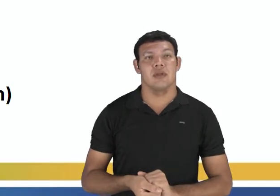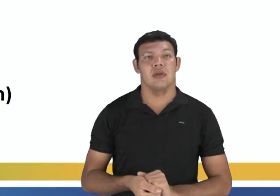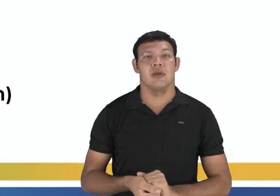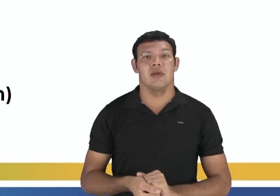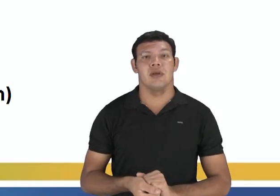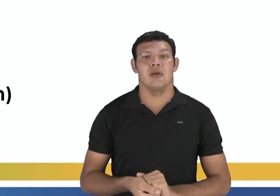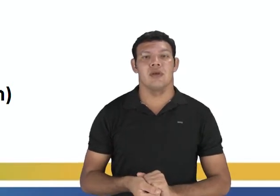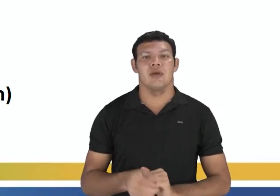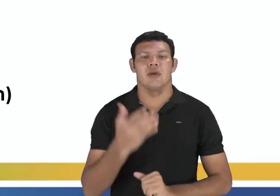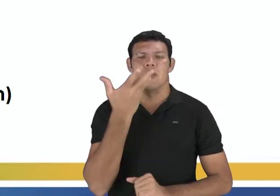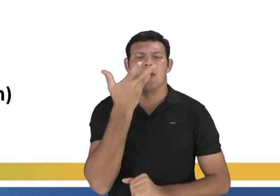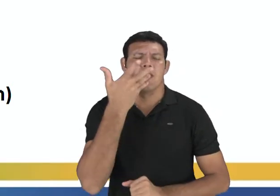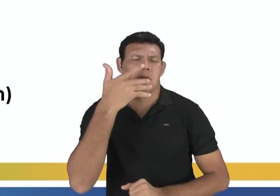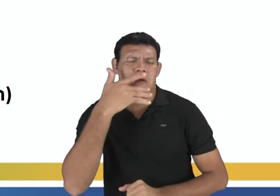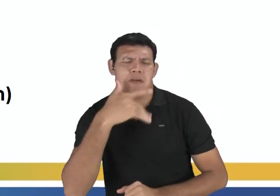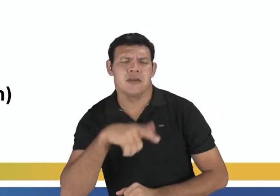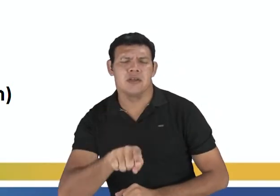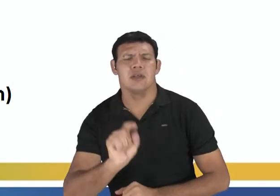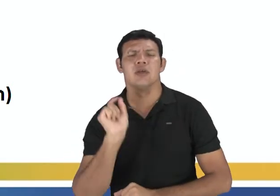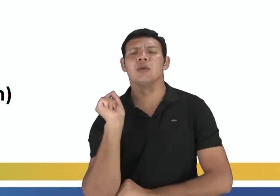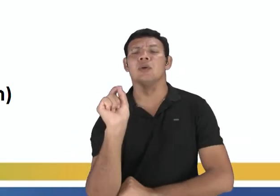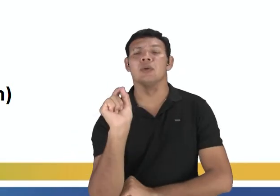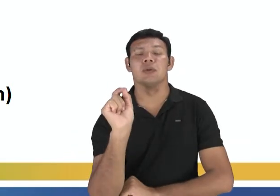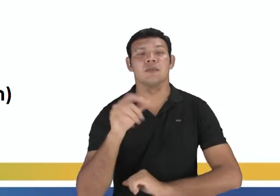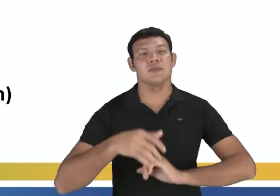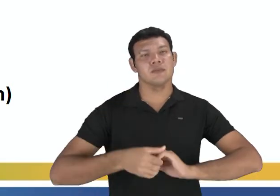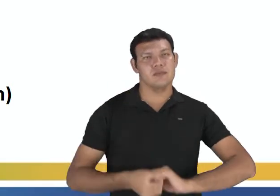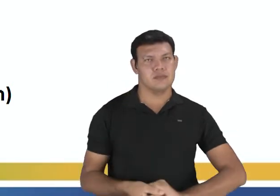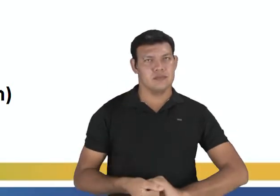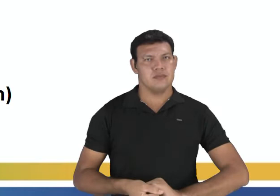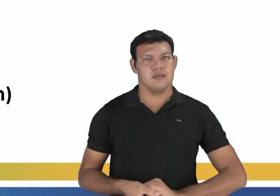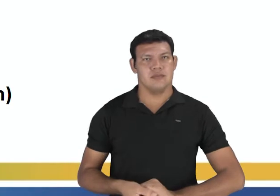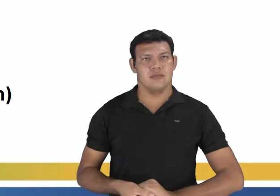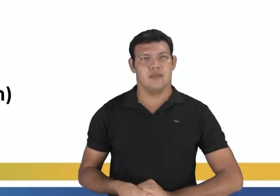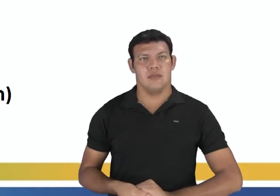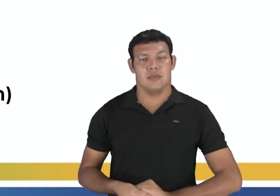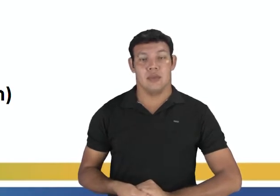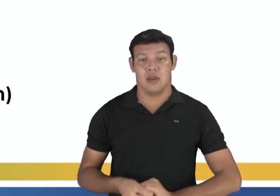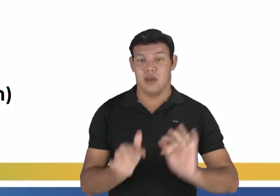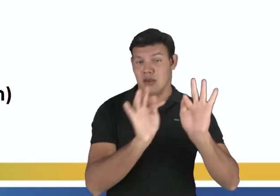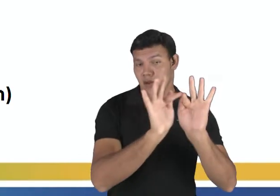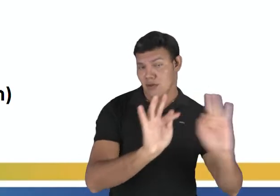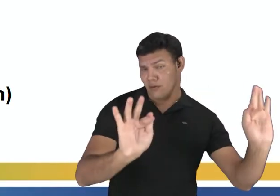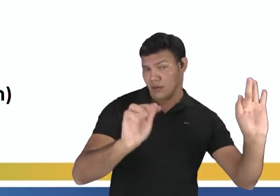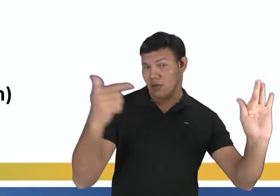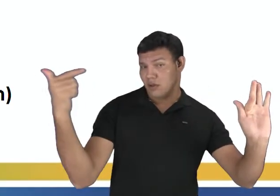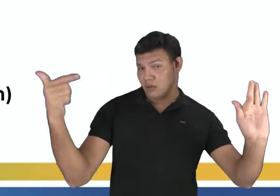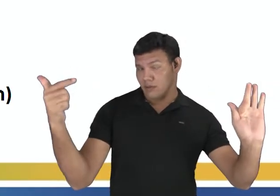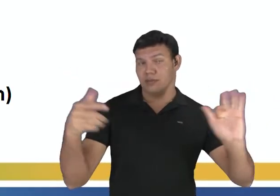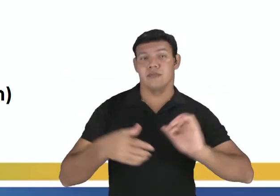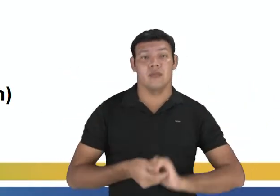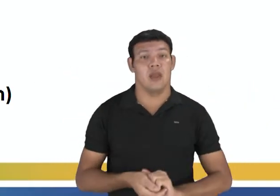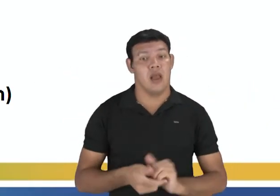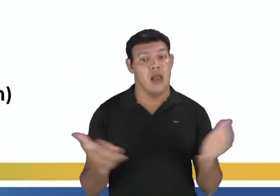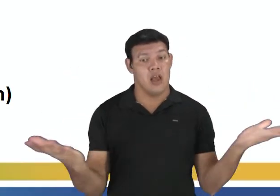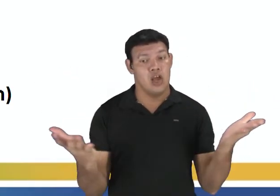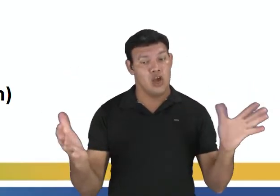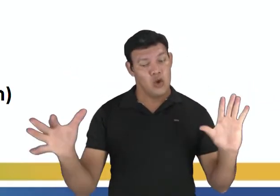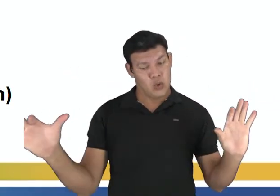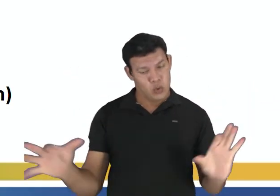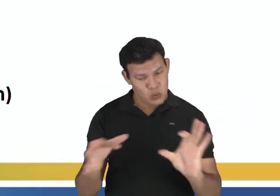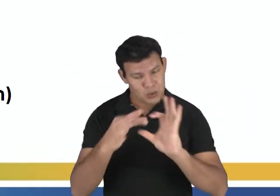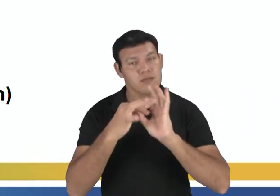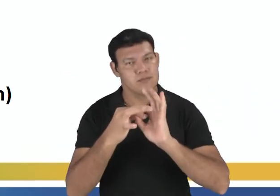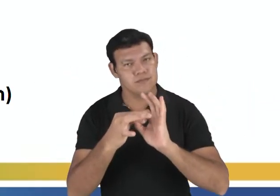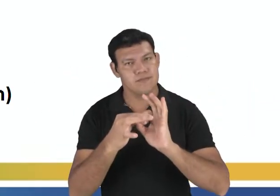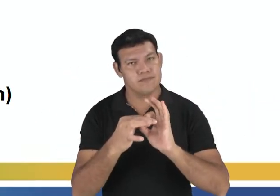este garoto? O who está sendo usado para fazer pergunta. Já na segunda frase, ele está ligando duas